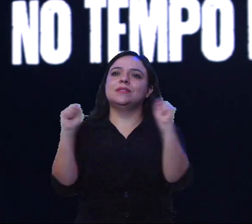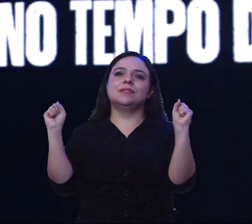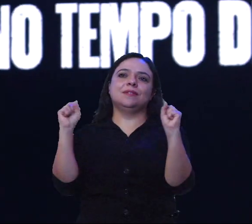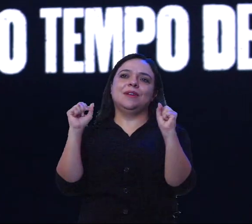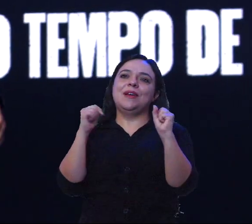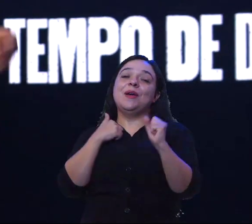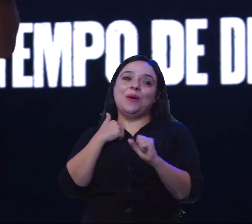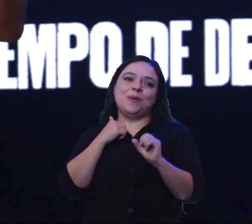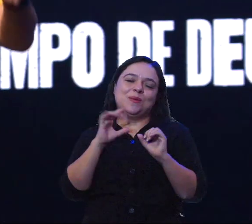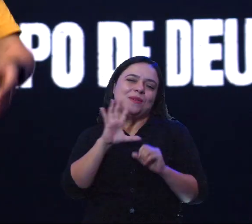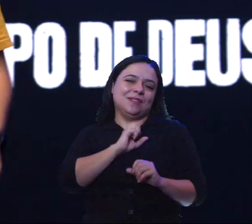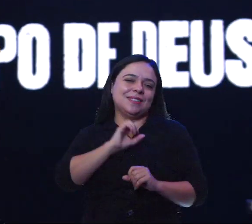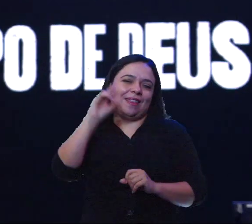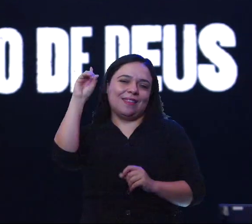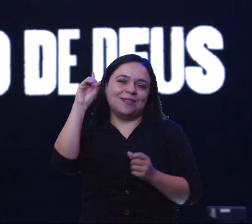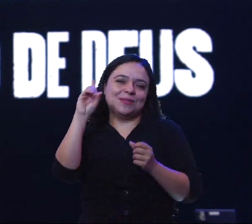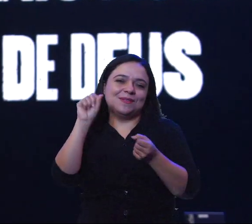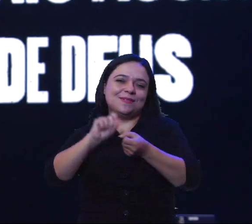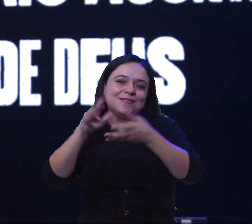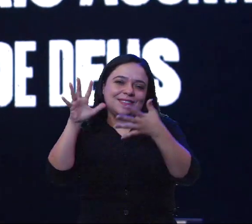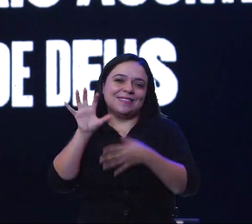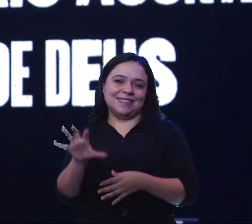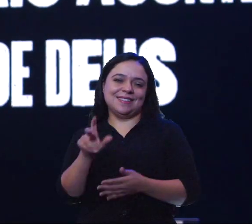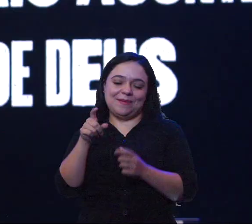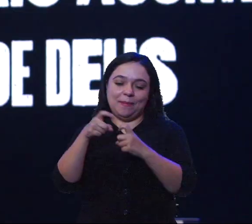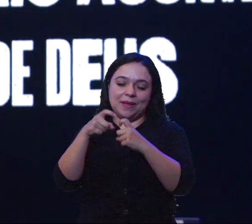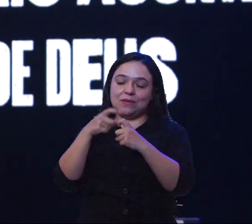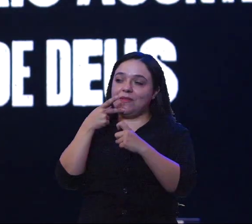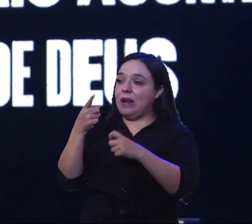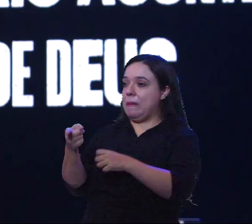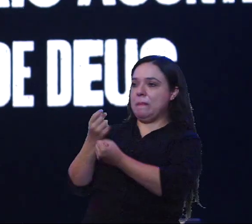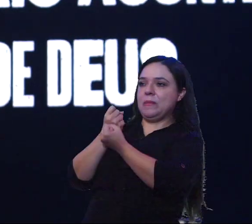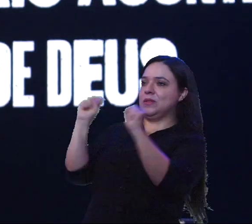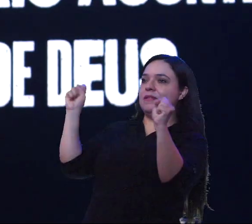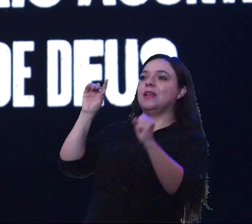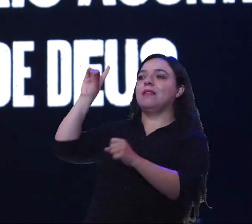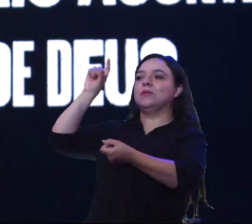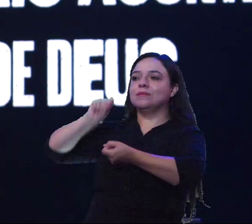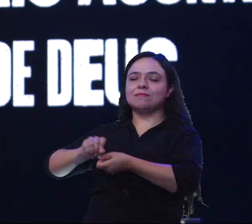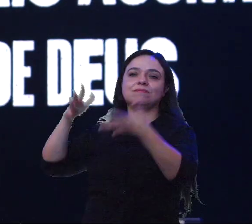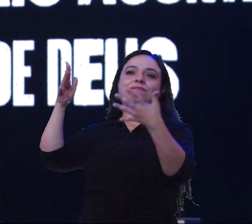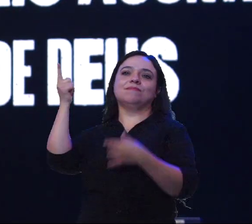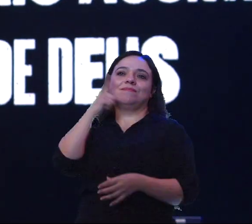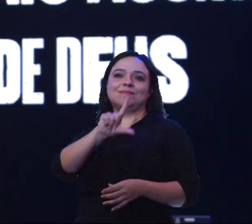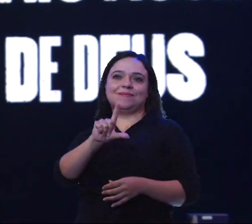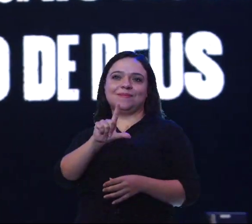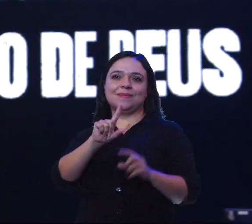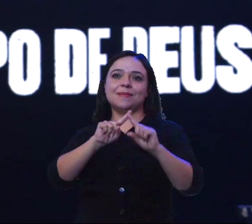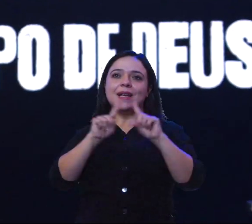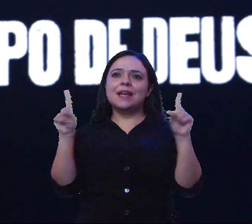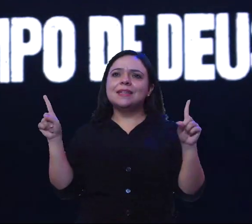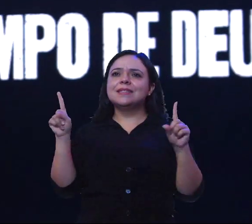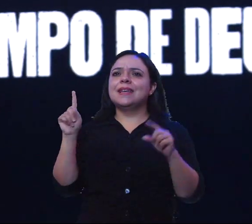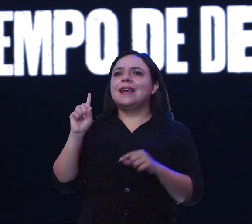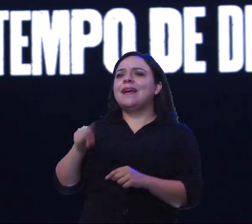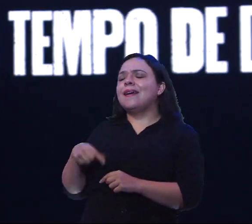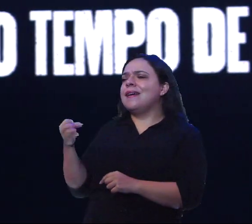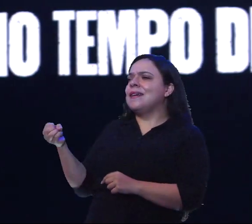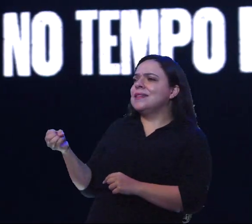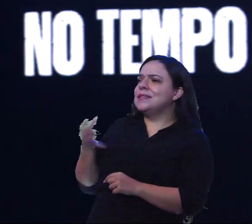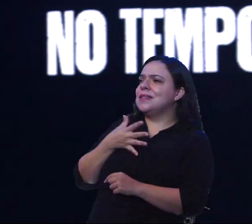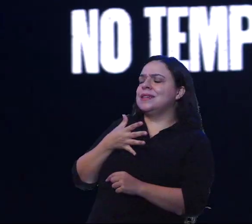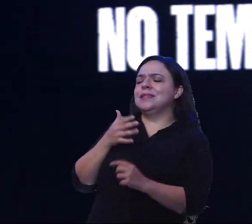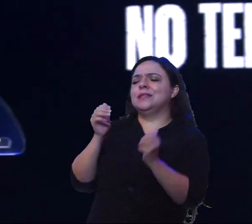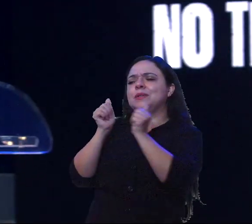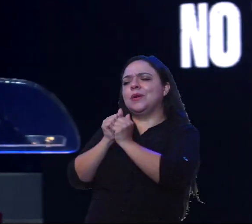quando os médicos falam isso, porque daí que Deus começa a agir de verdade o negócio, né, gente? É um negócio maravilhoso. Mas era muito recente aquilo. Nós estávamos